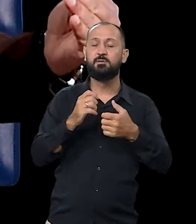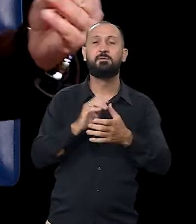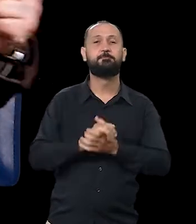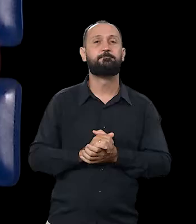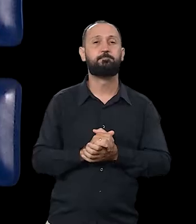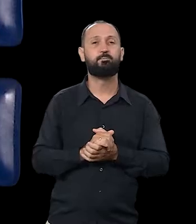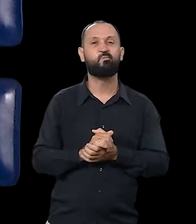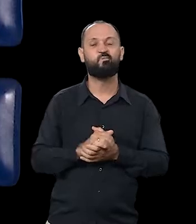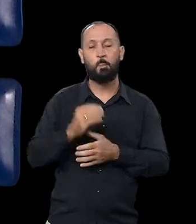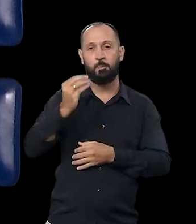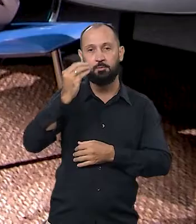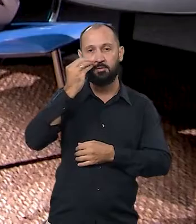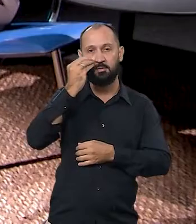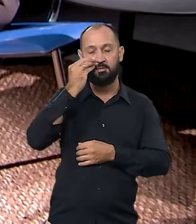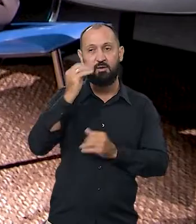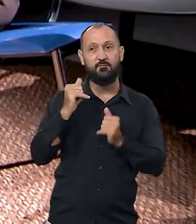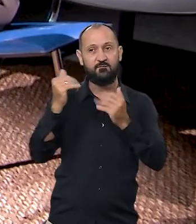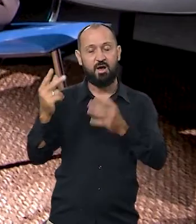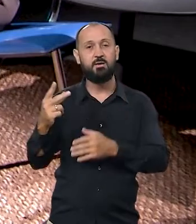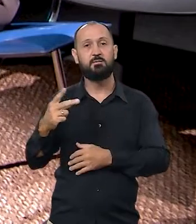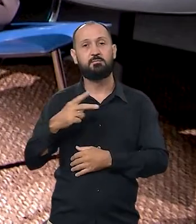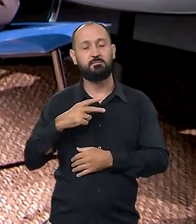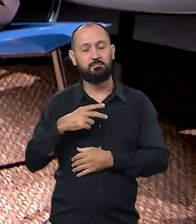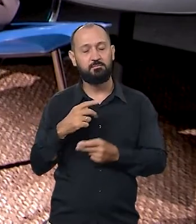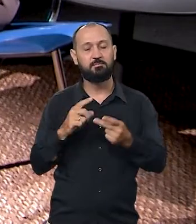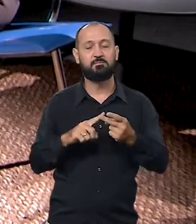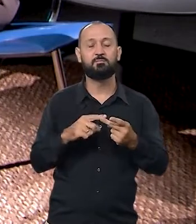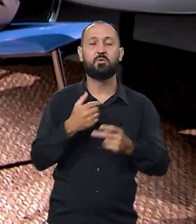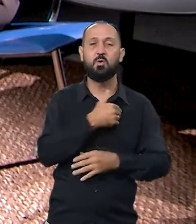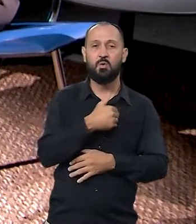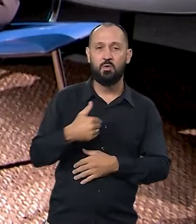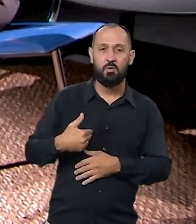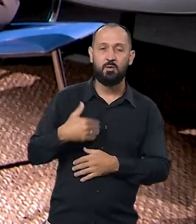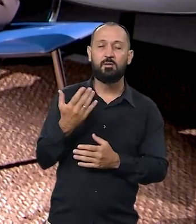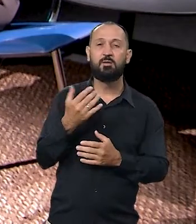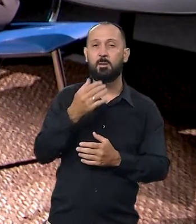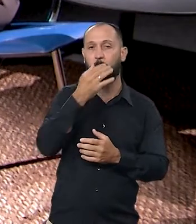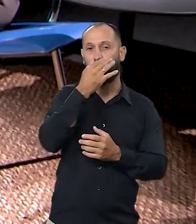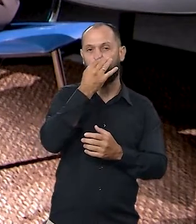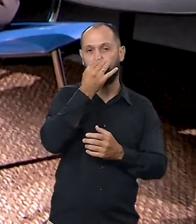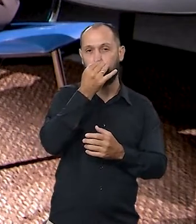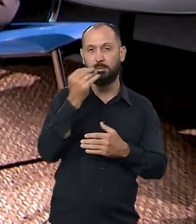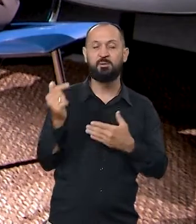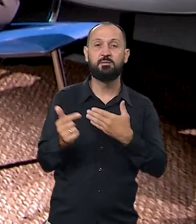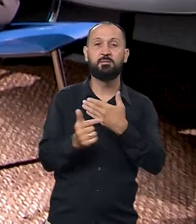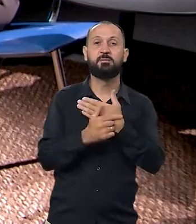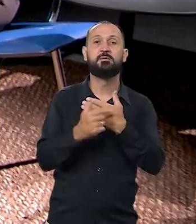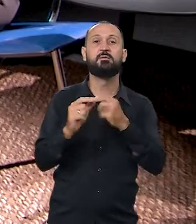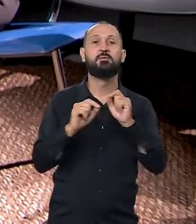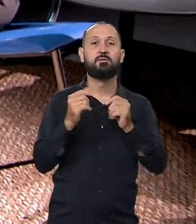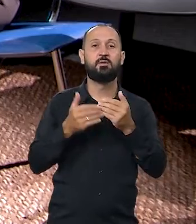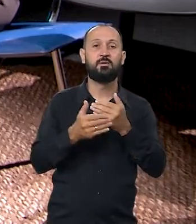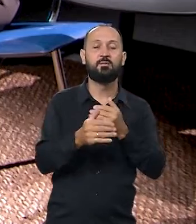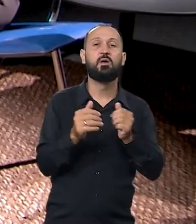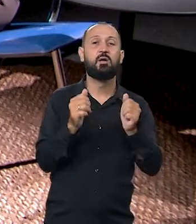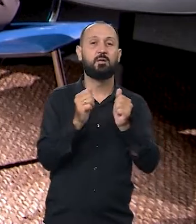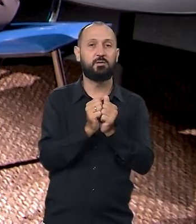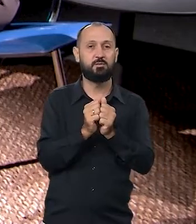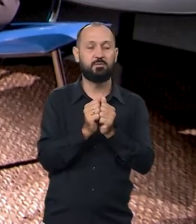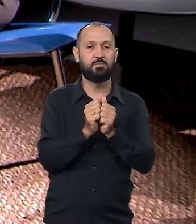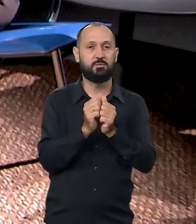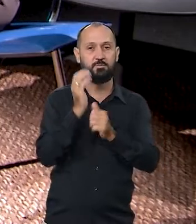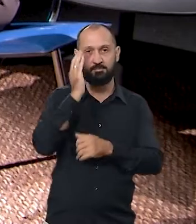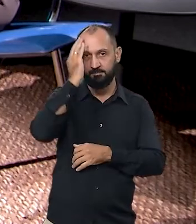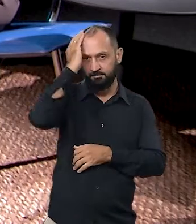administração, testado na iniciativa privada, testado no governo pela grande função que ele ocupou ao